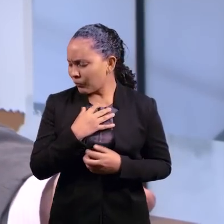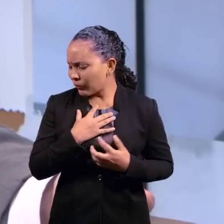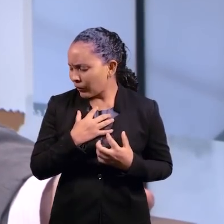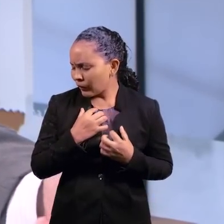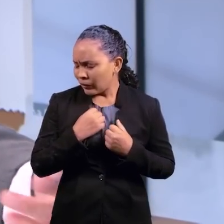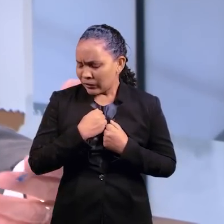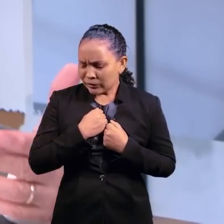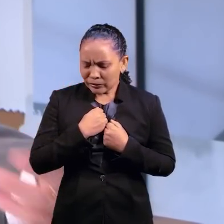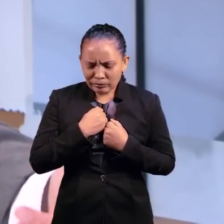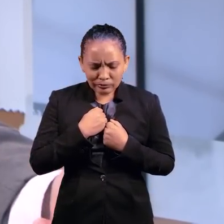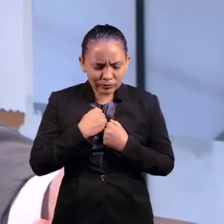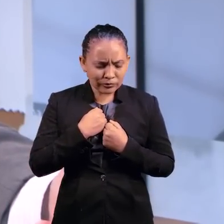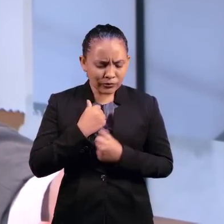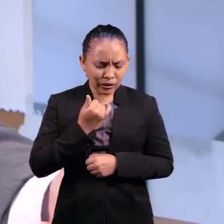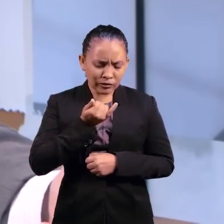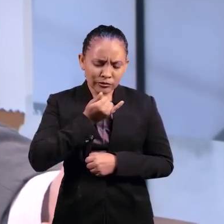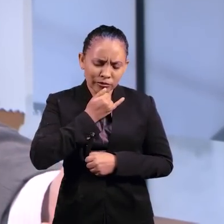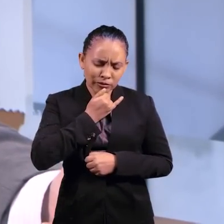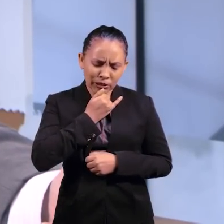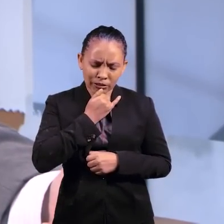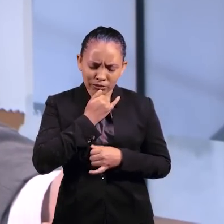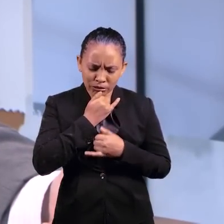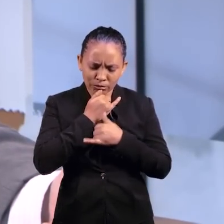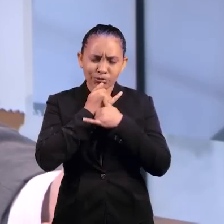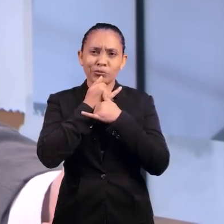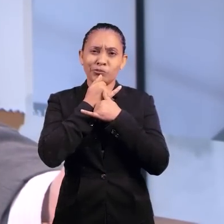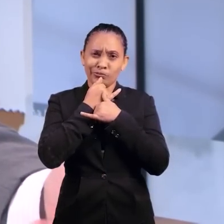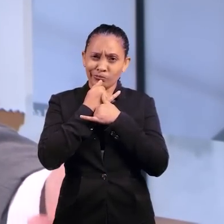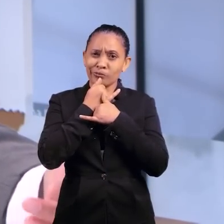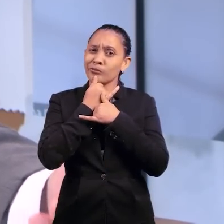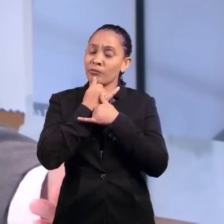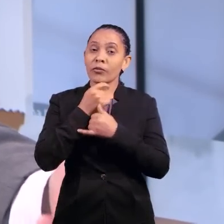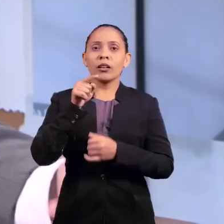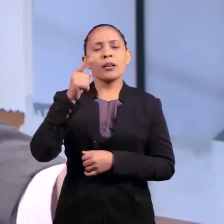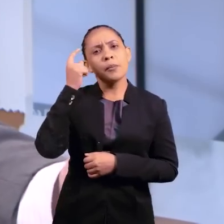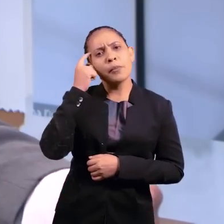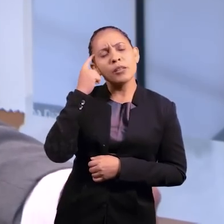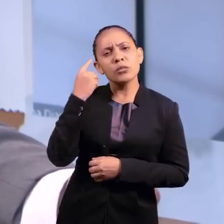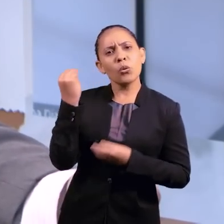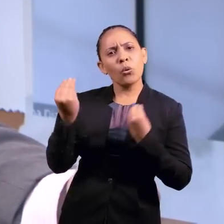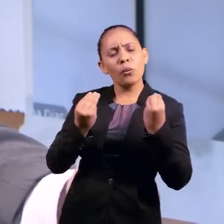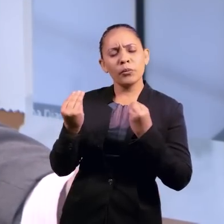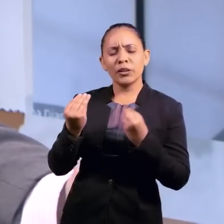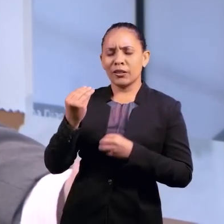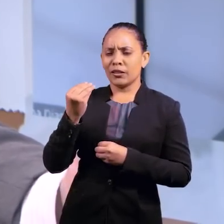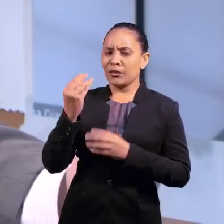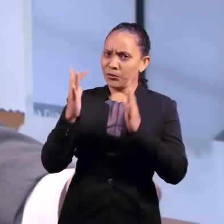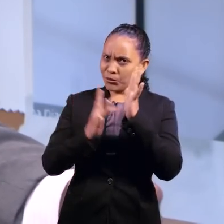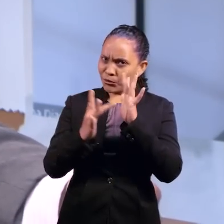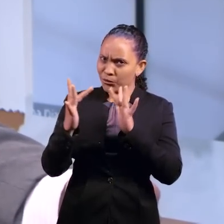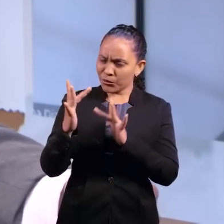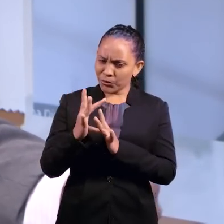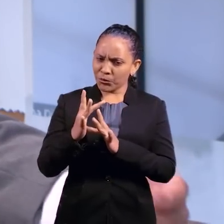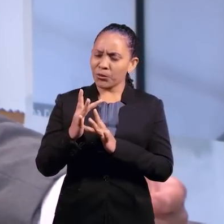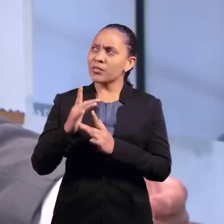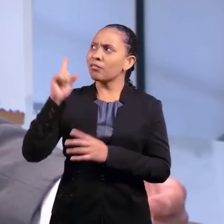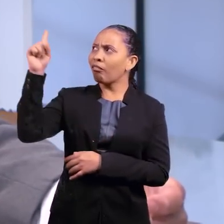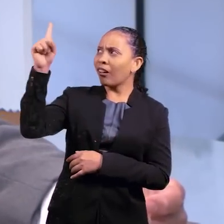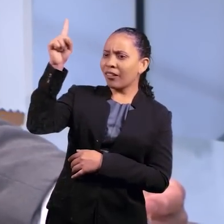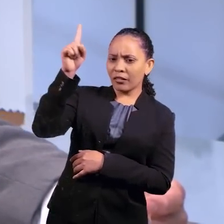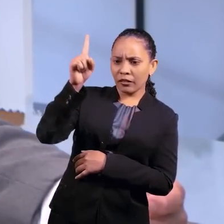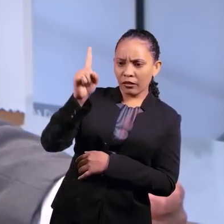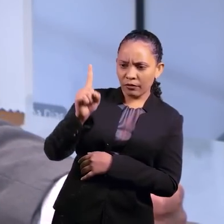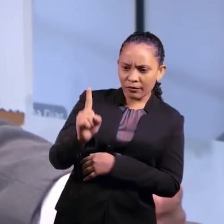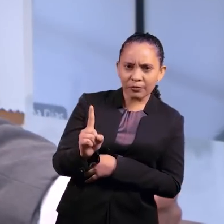aqueles que nos ouvem. É horrível esse sentimento de desprezo. Imagina o Senhor Jesus que veio para os